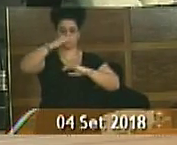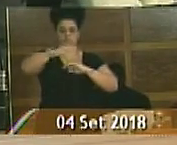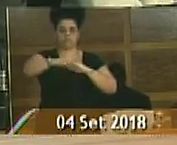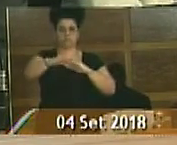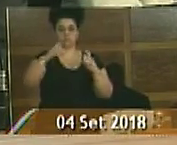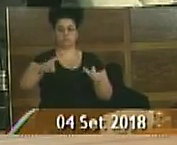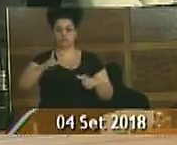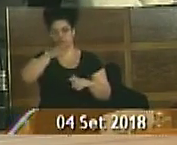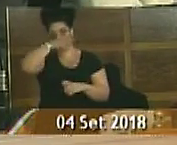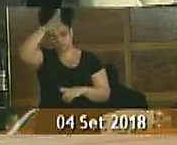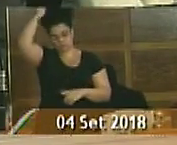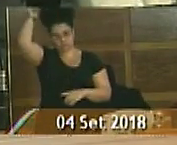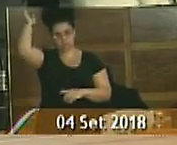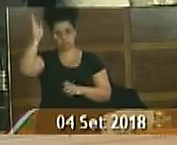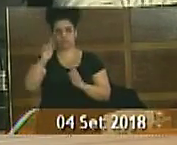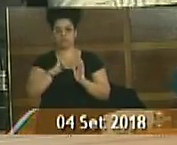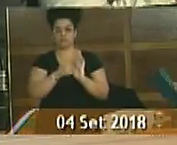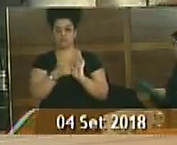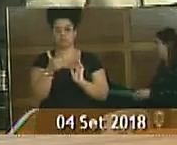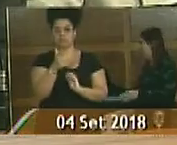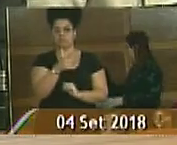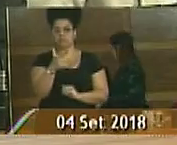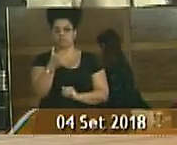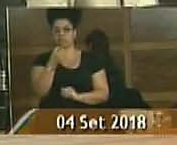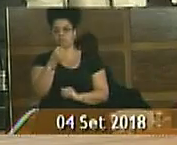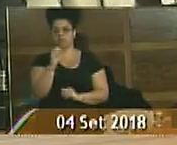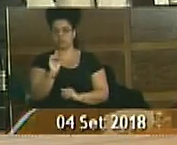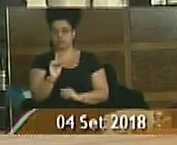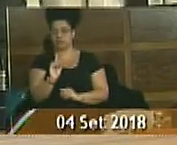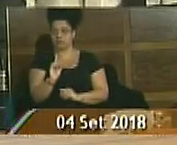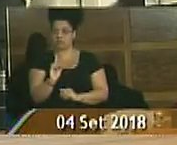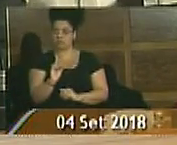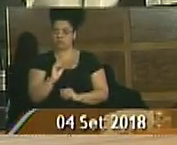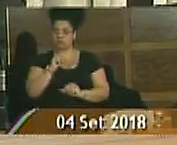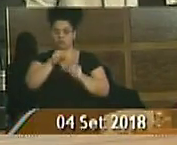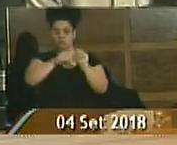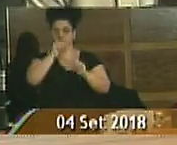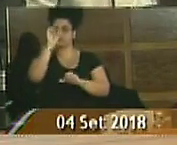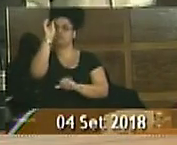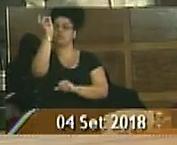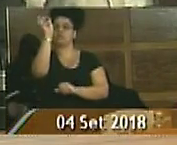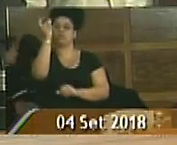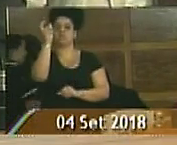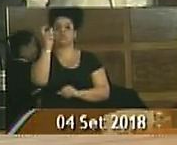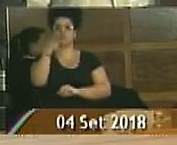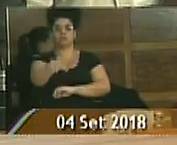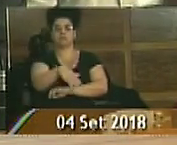bairro Balneário. Indicação 2201, troca de lâmpada na rua